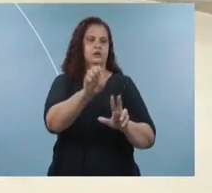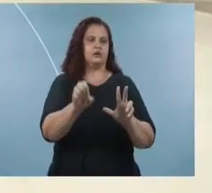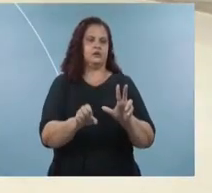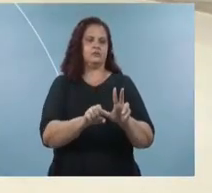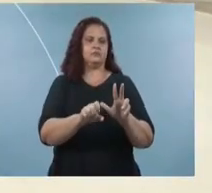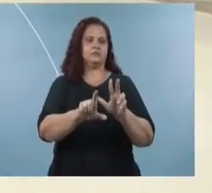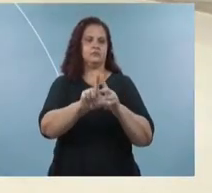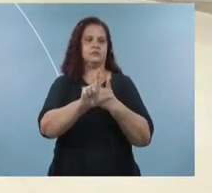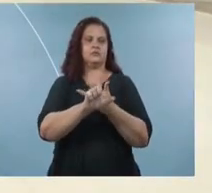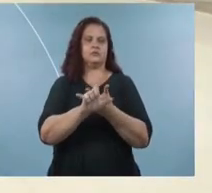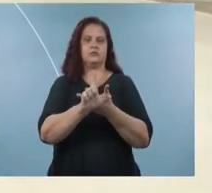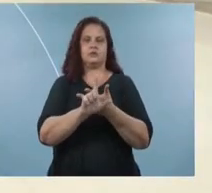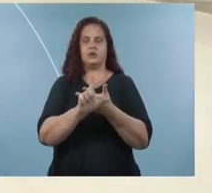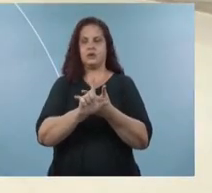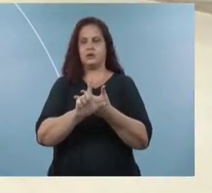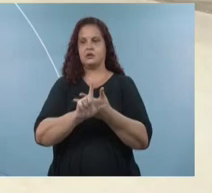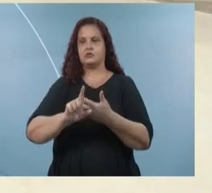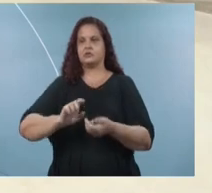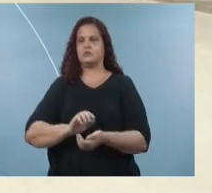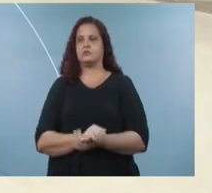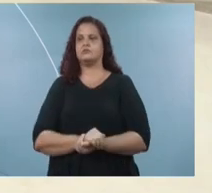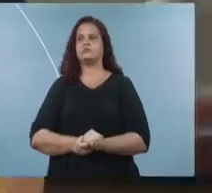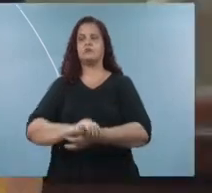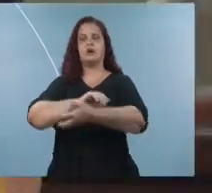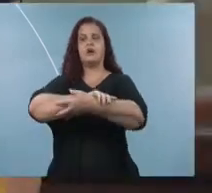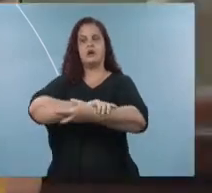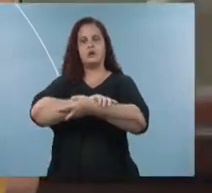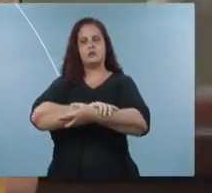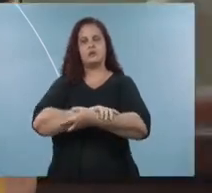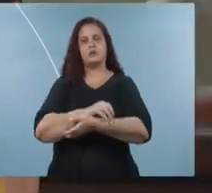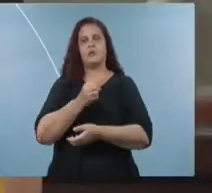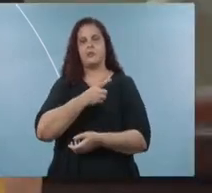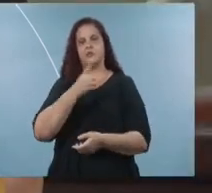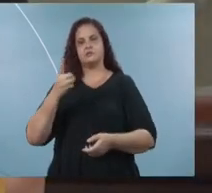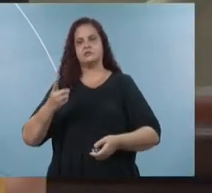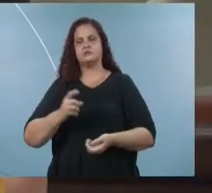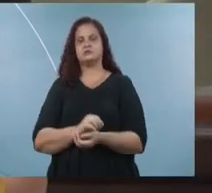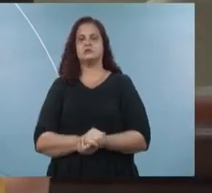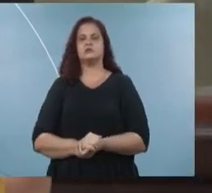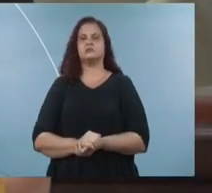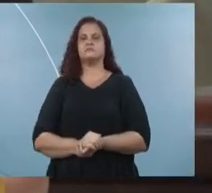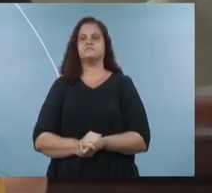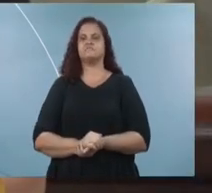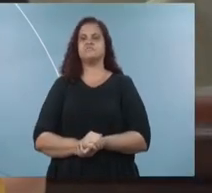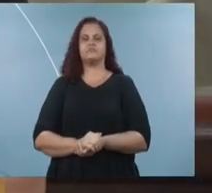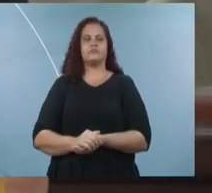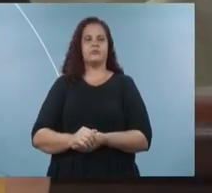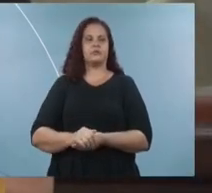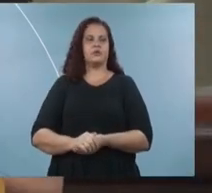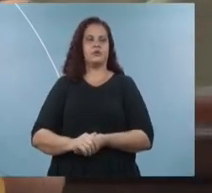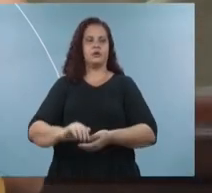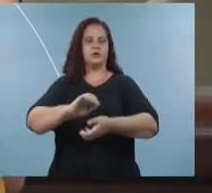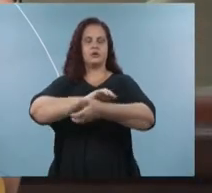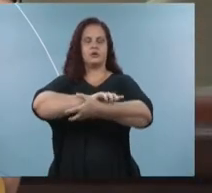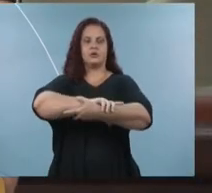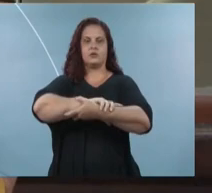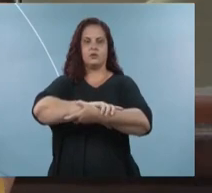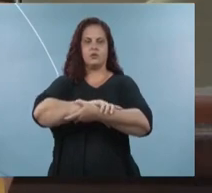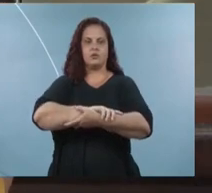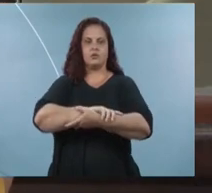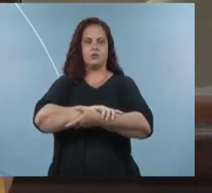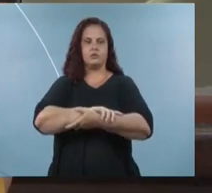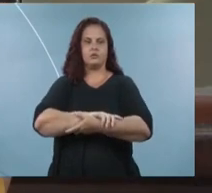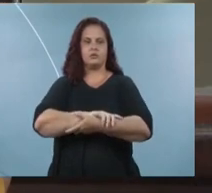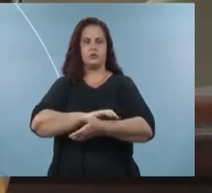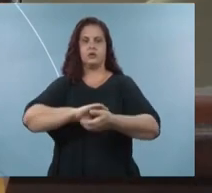Bom dia a todos os presentes, mais uma vez. Cumprimento as autoridades já nominadas, colega deputado Hermano Moraes,